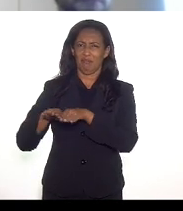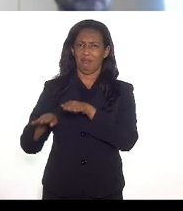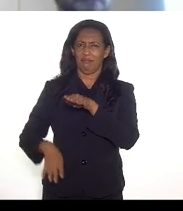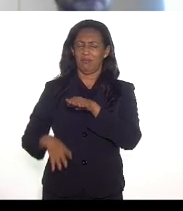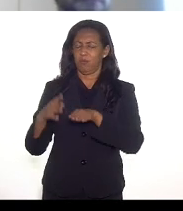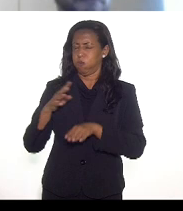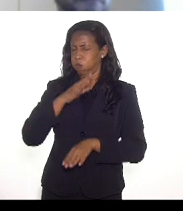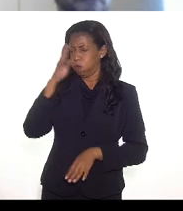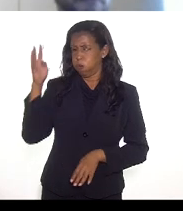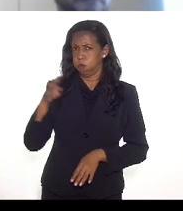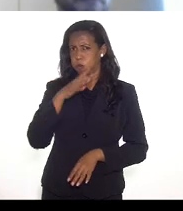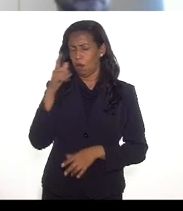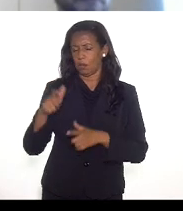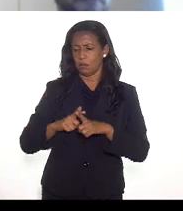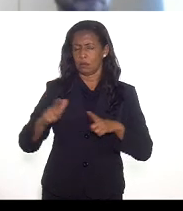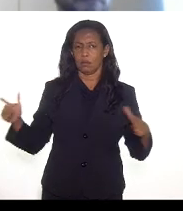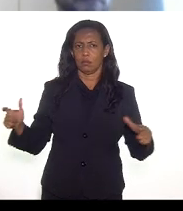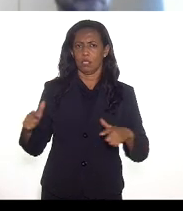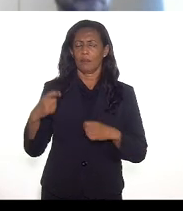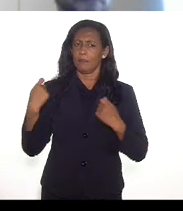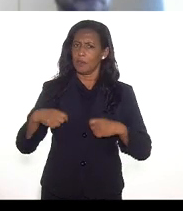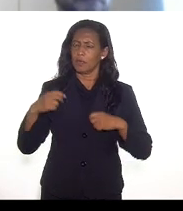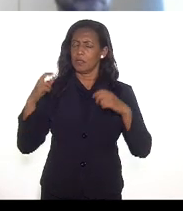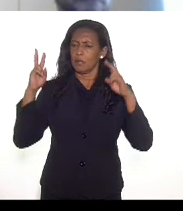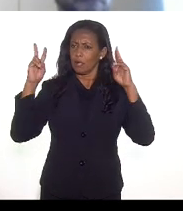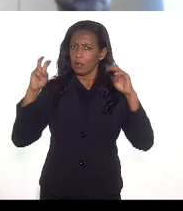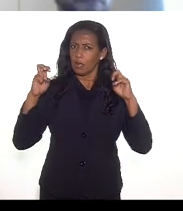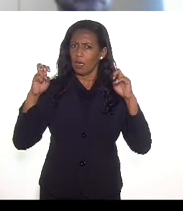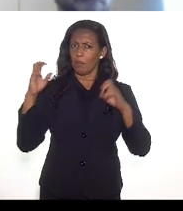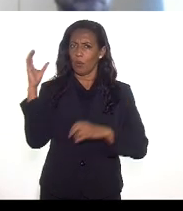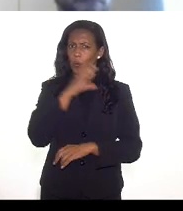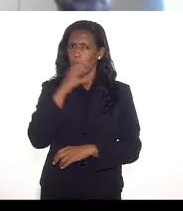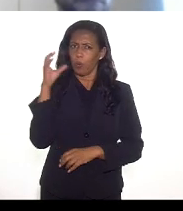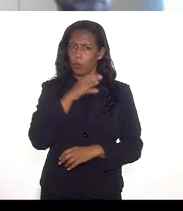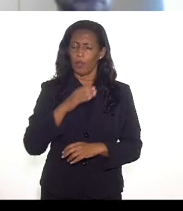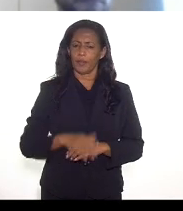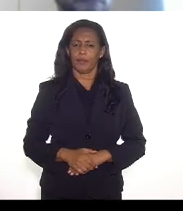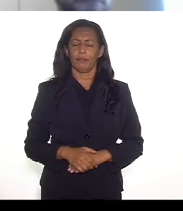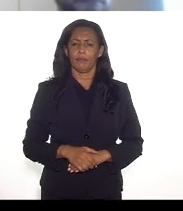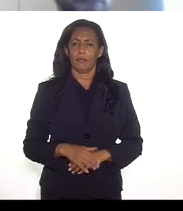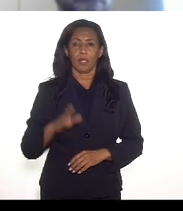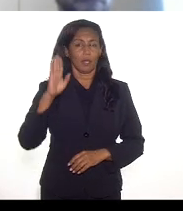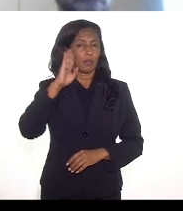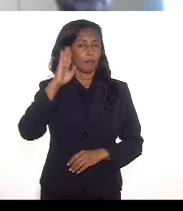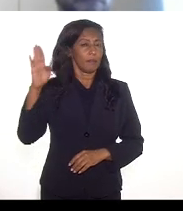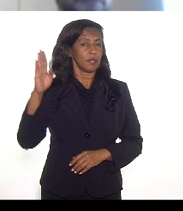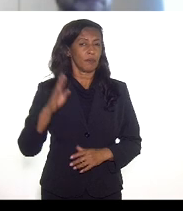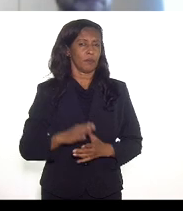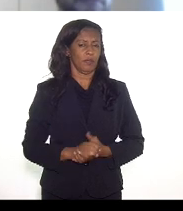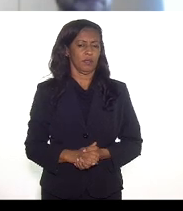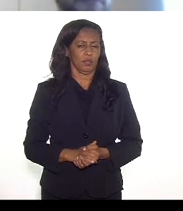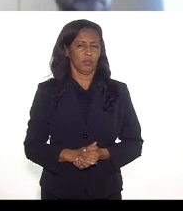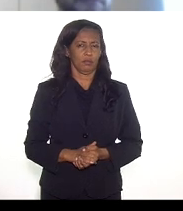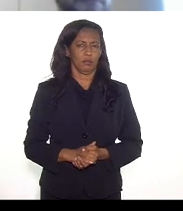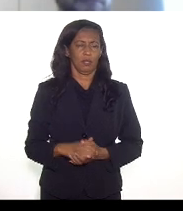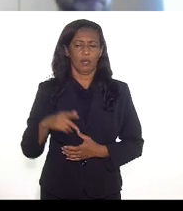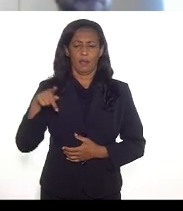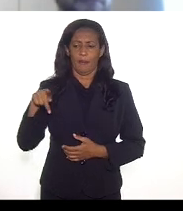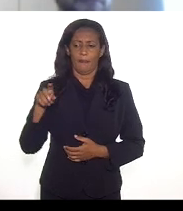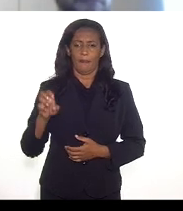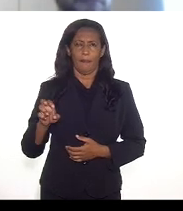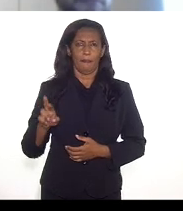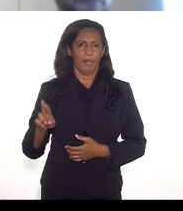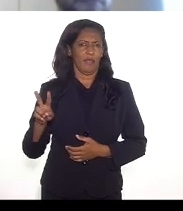A gente precisa tratar desse tema de forma urgente. E, principalmente, a Previdência